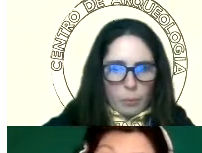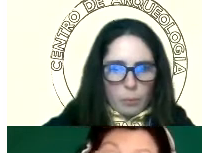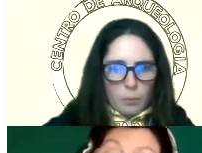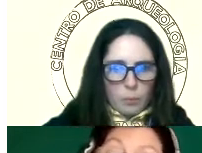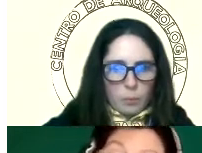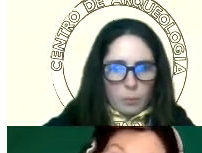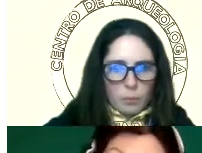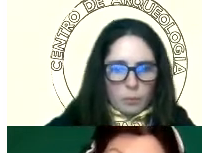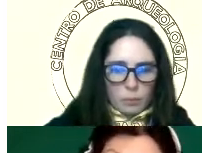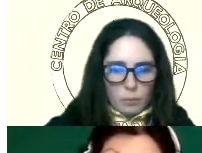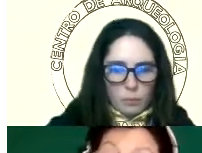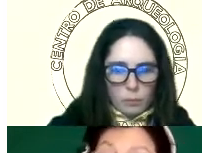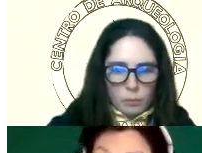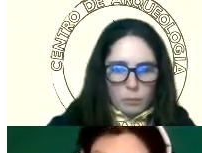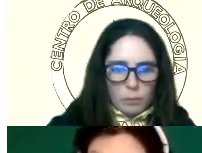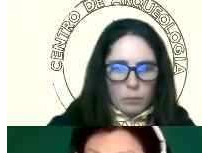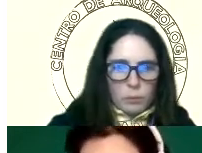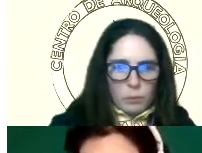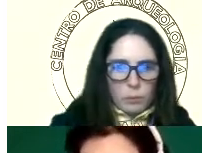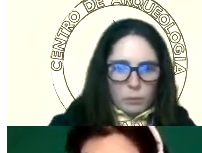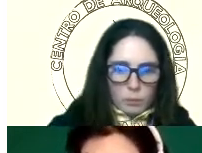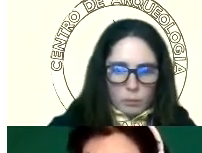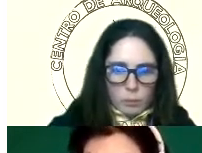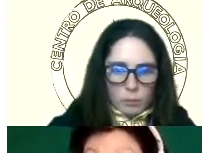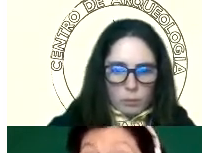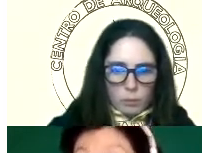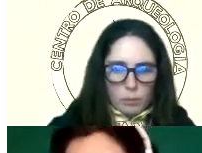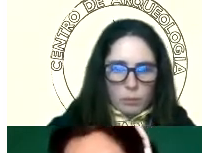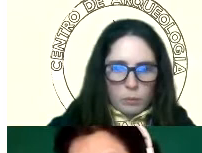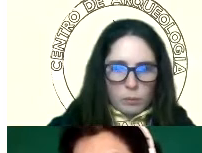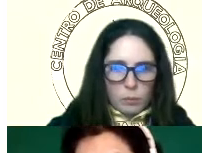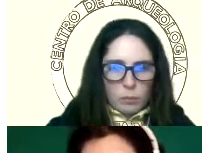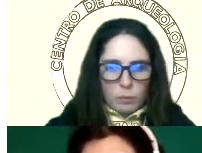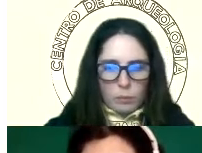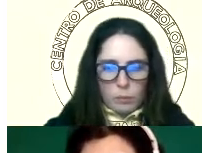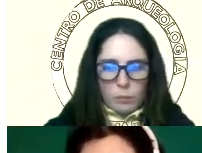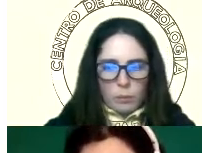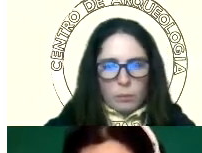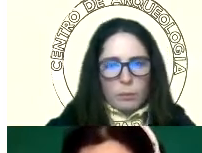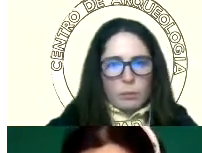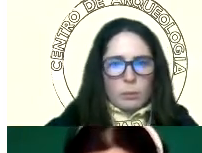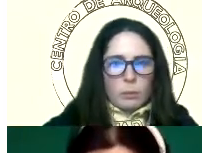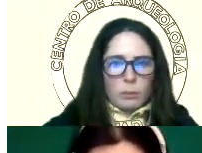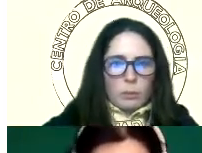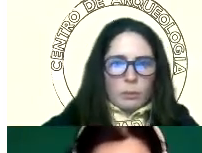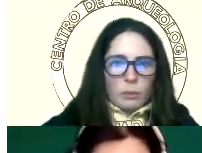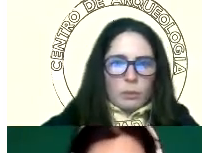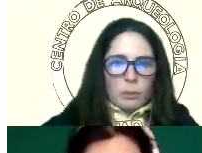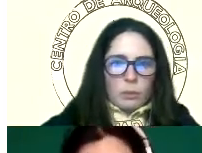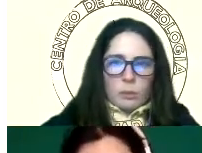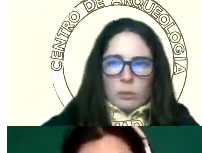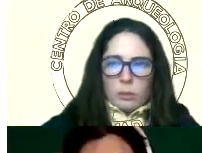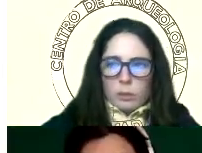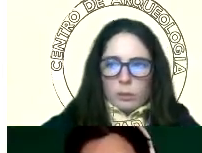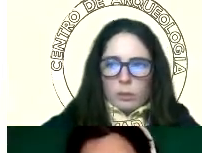que nos permite recriar objetos agora físicos e não meramente virtuais. E,